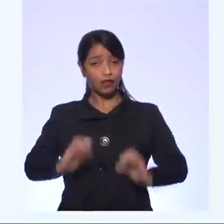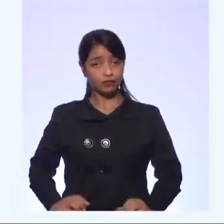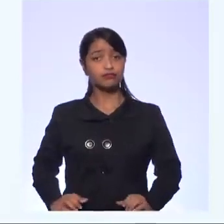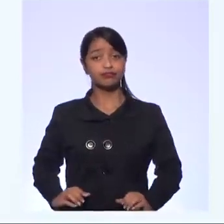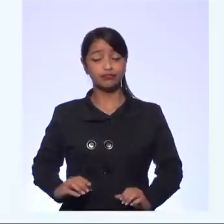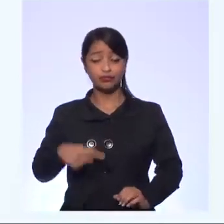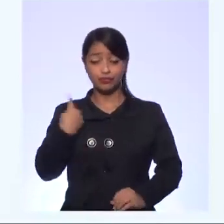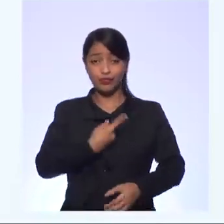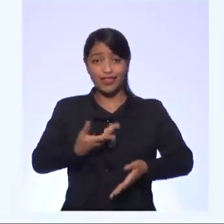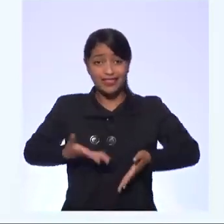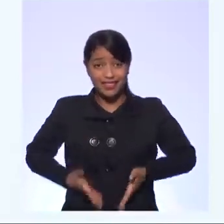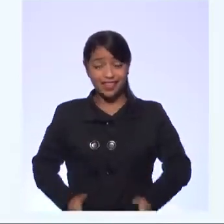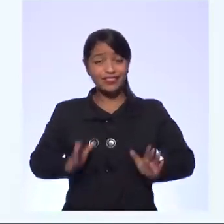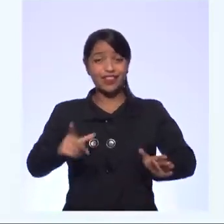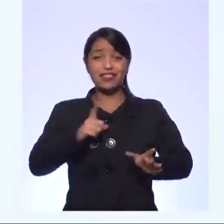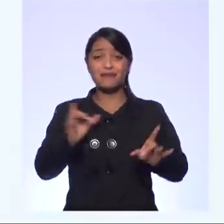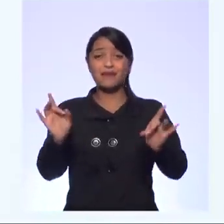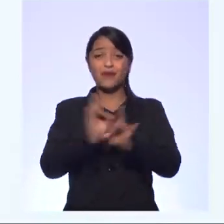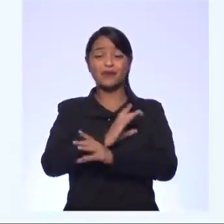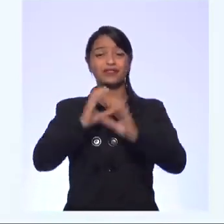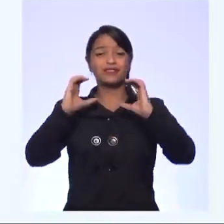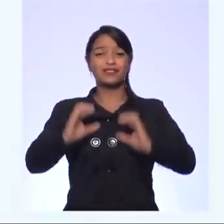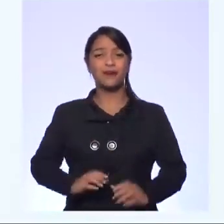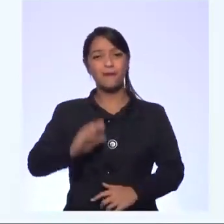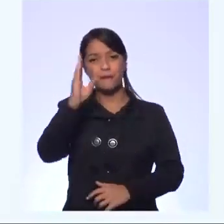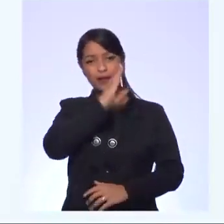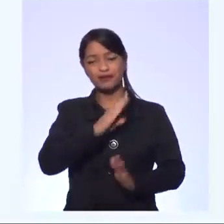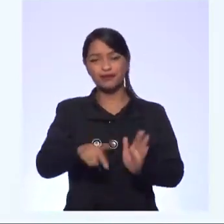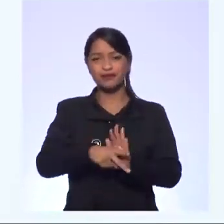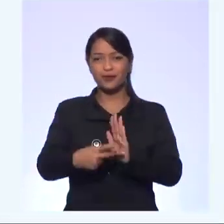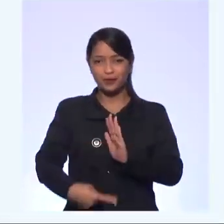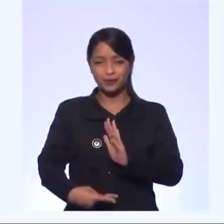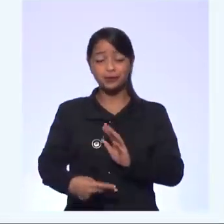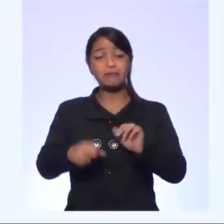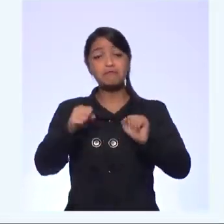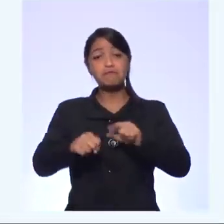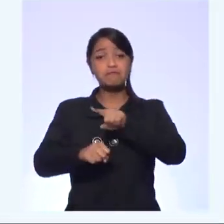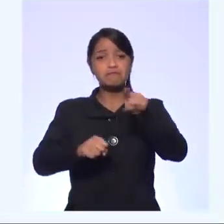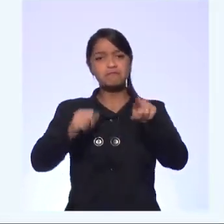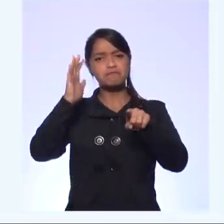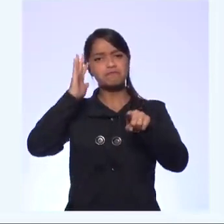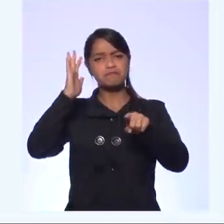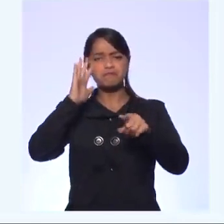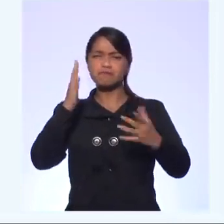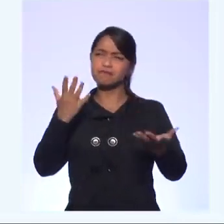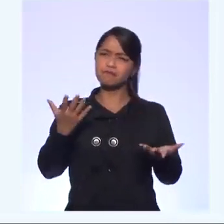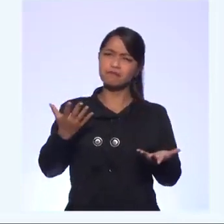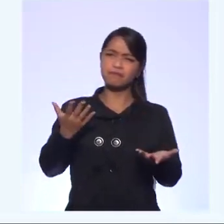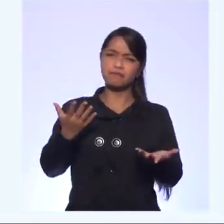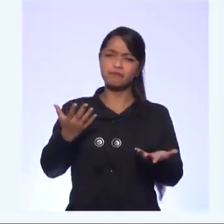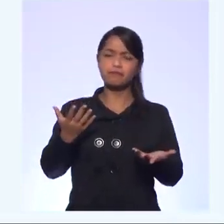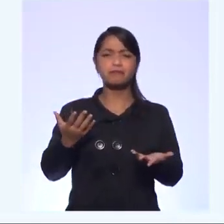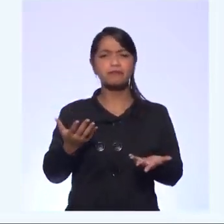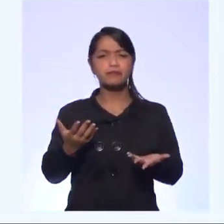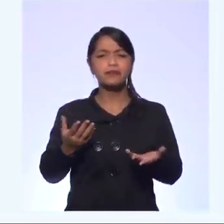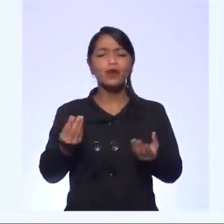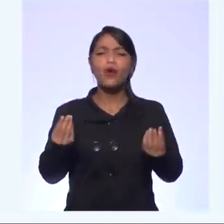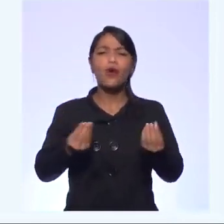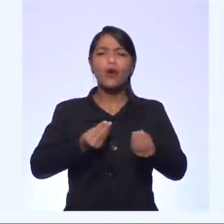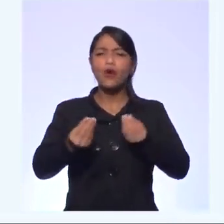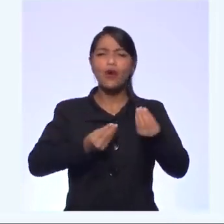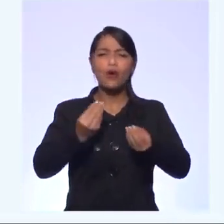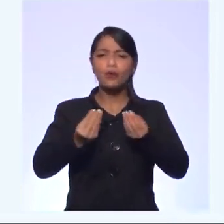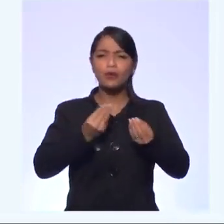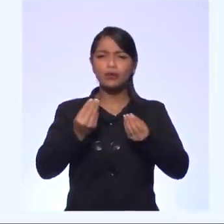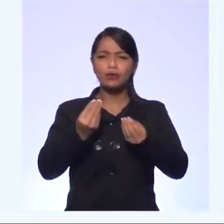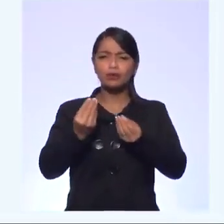somos considerados todos cidadãos brasileiros. E aí vocês se perguntam, como isso é registrado, como